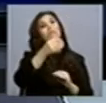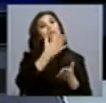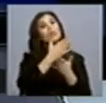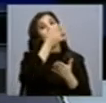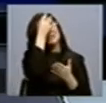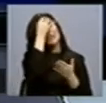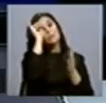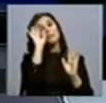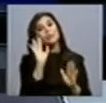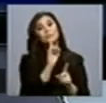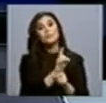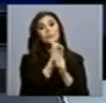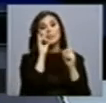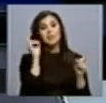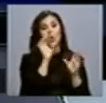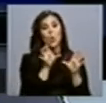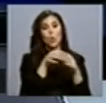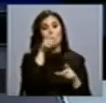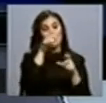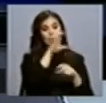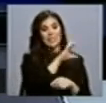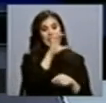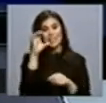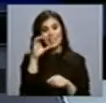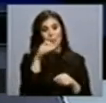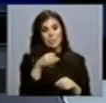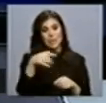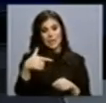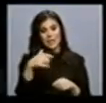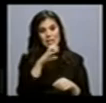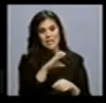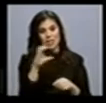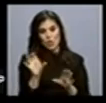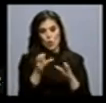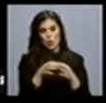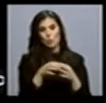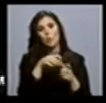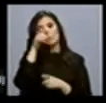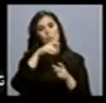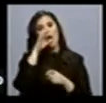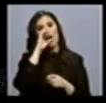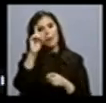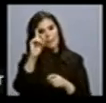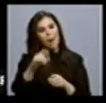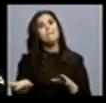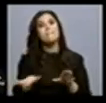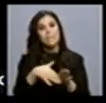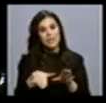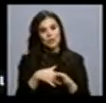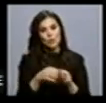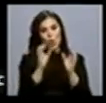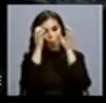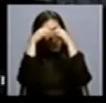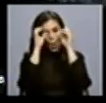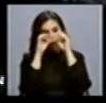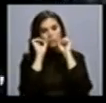porquê? Porque um grupo de cientistas, PT Scientists, que é um grupo de cientistas alemão que participou na Google Lunar X